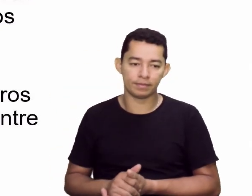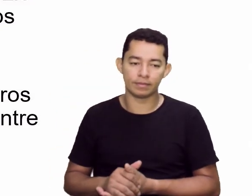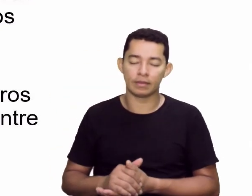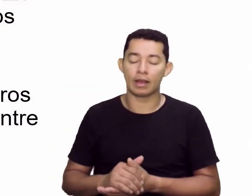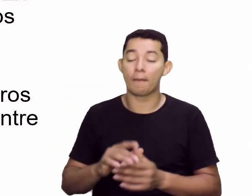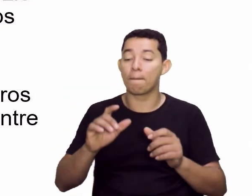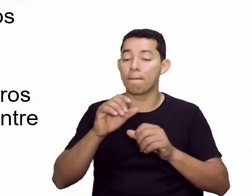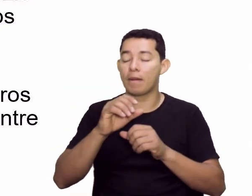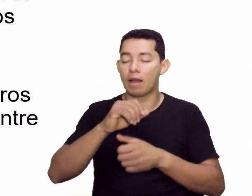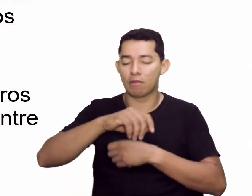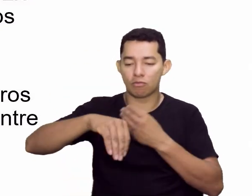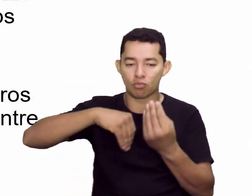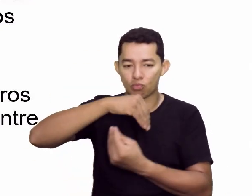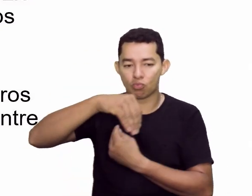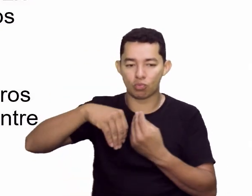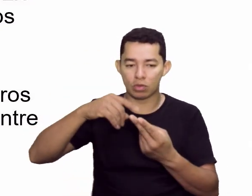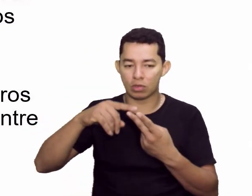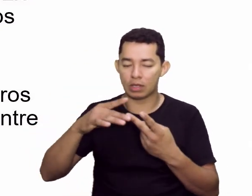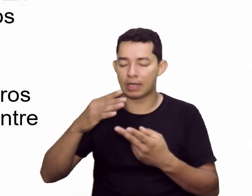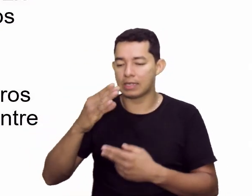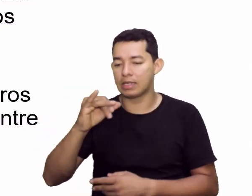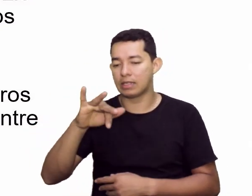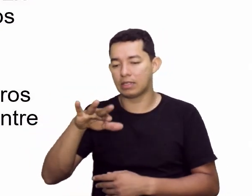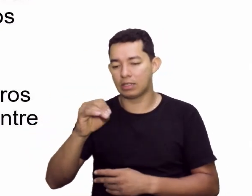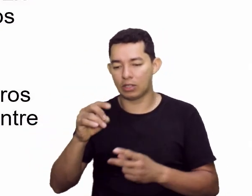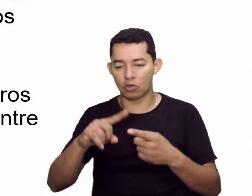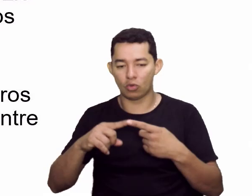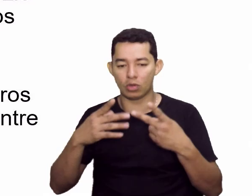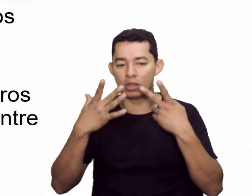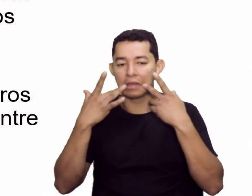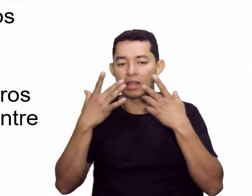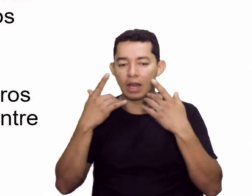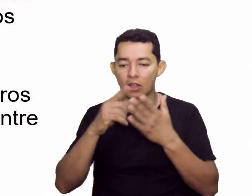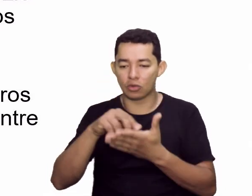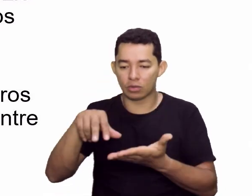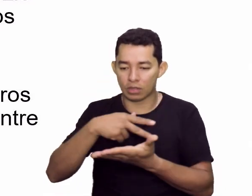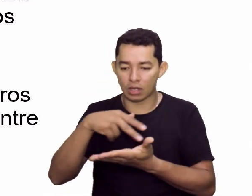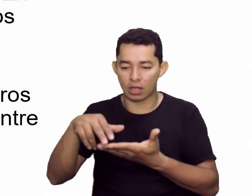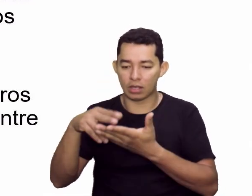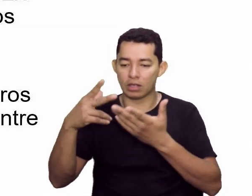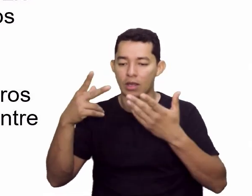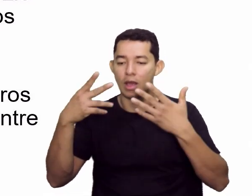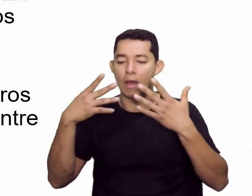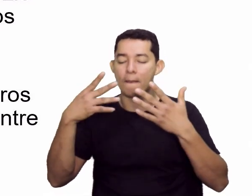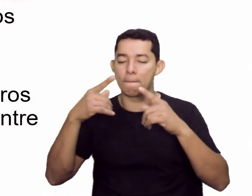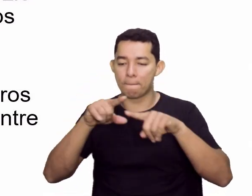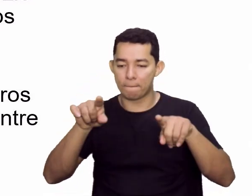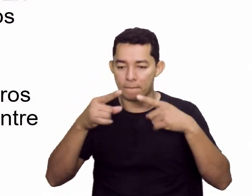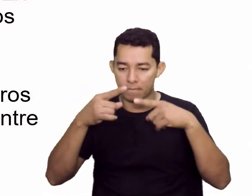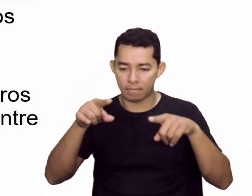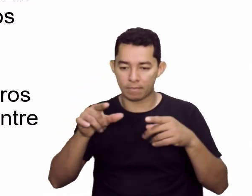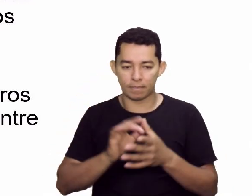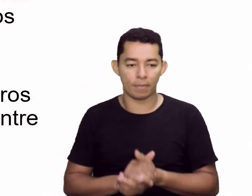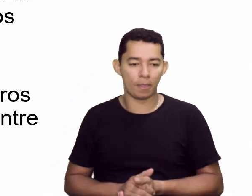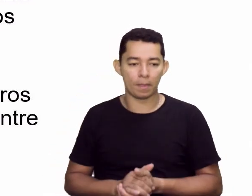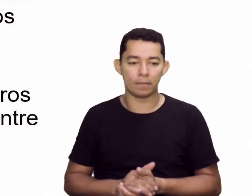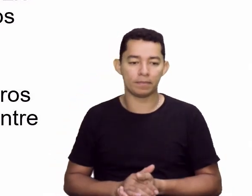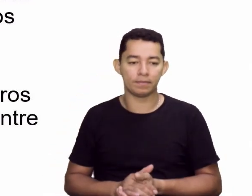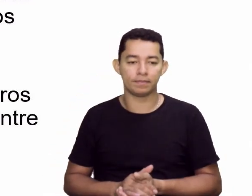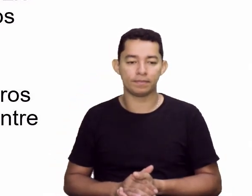porque mistura circo, teatro, dança, música. O circo tem as acrobacias, o